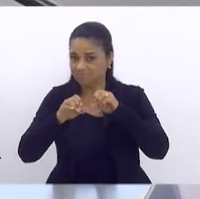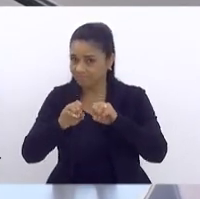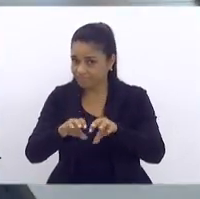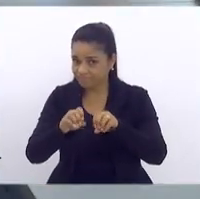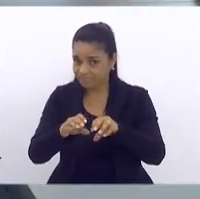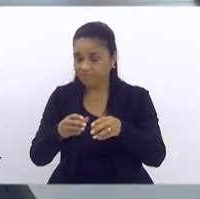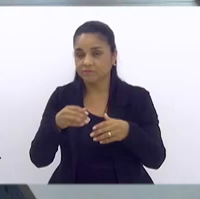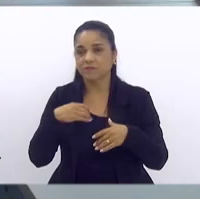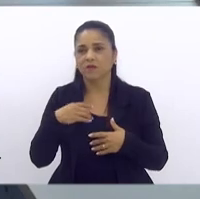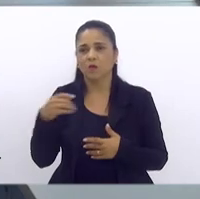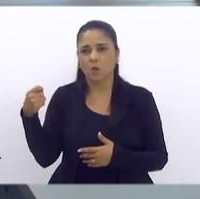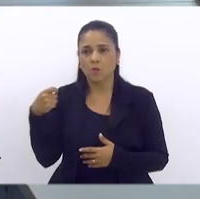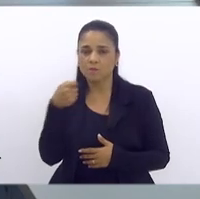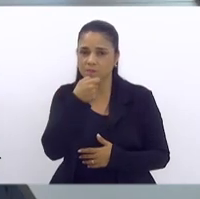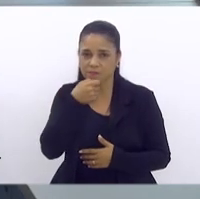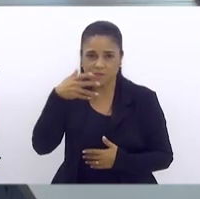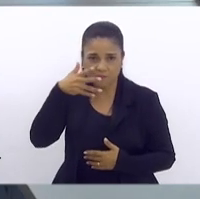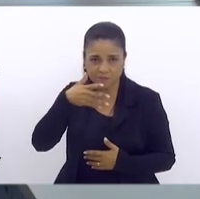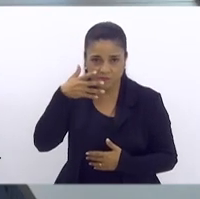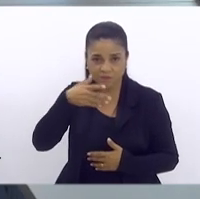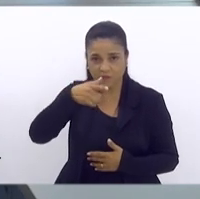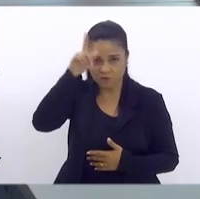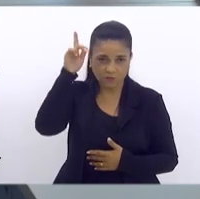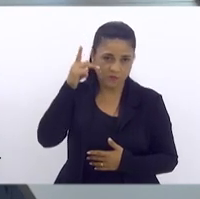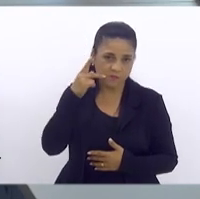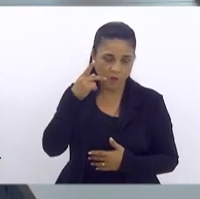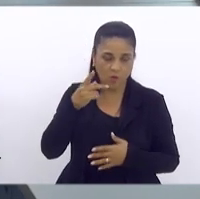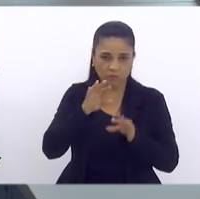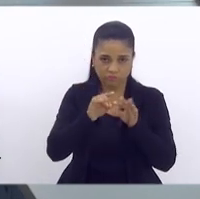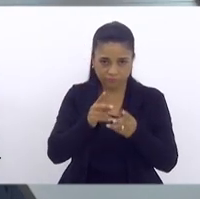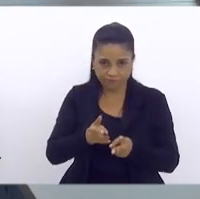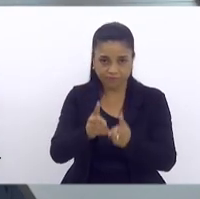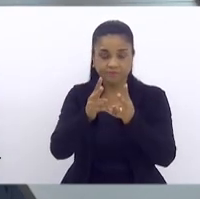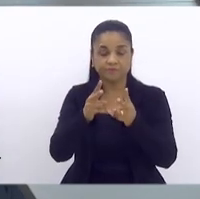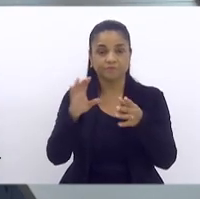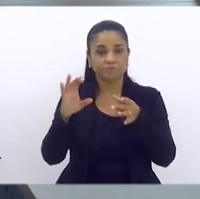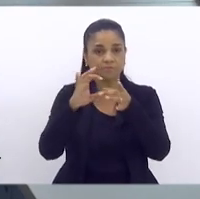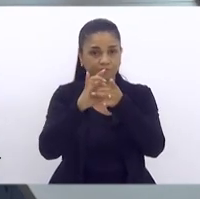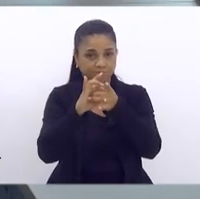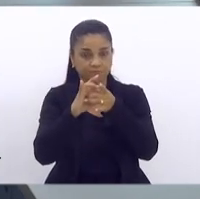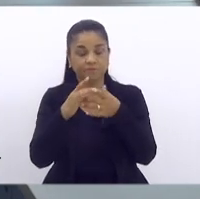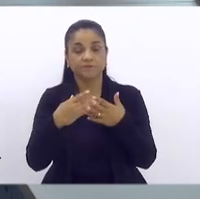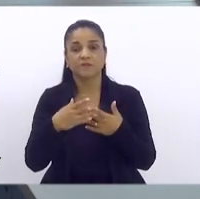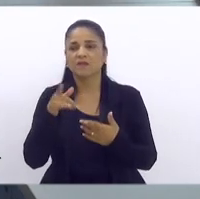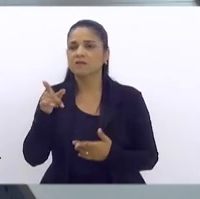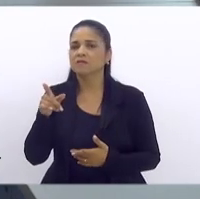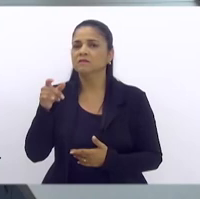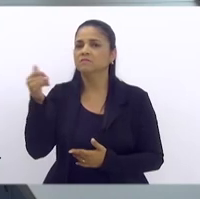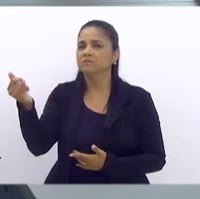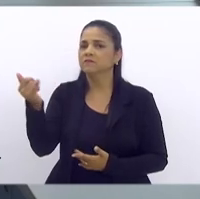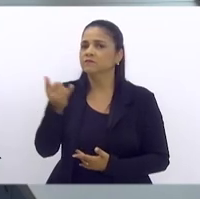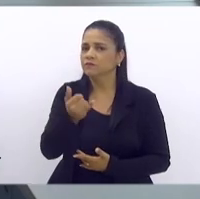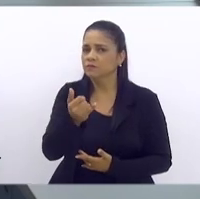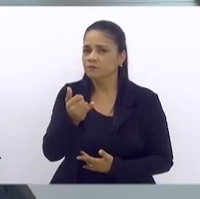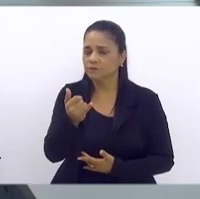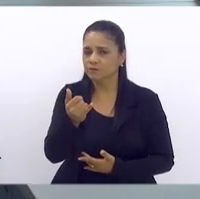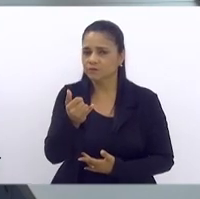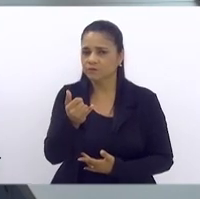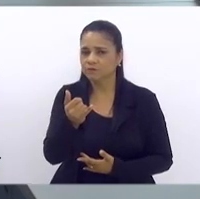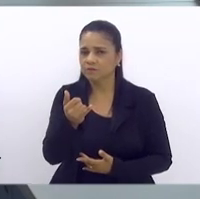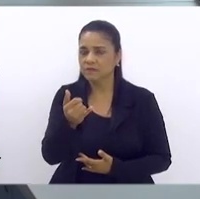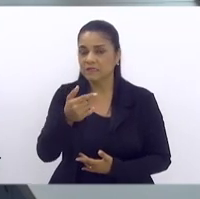uma colocação na linha do que o deputado Gustavo falou. A senhora disse que foram